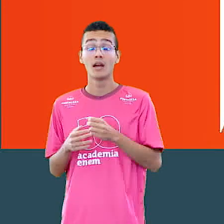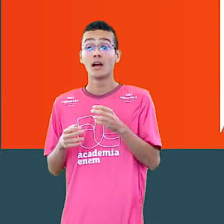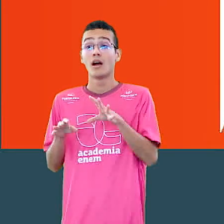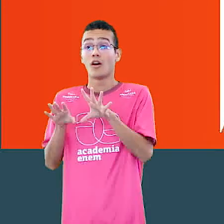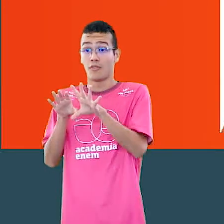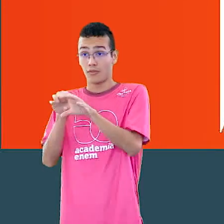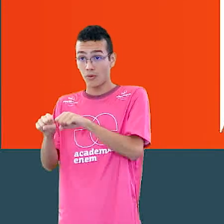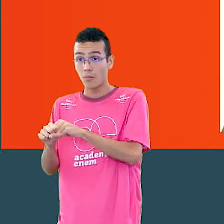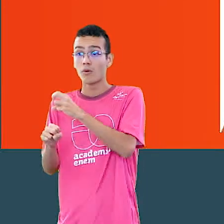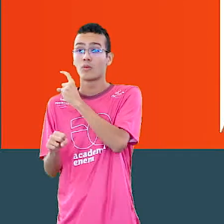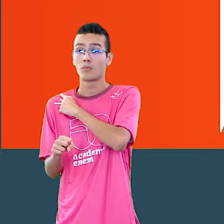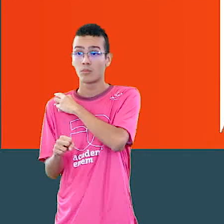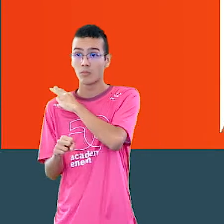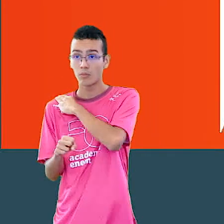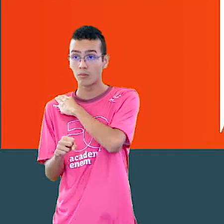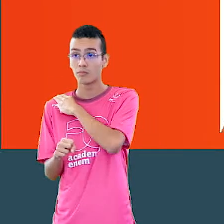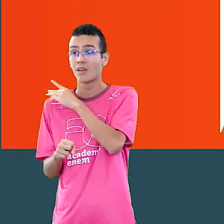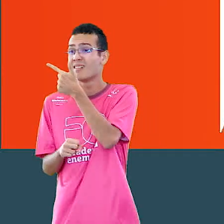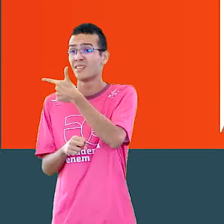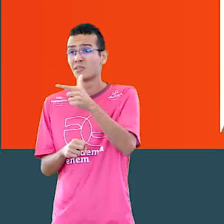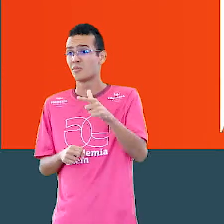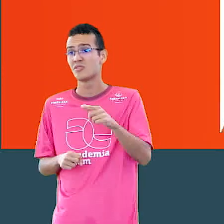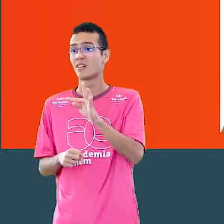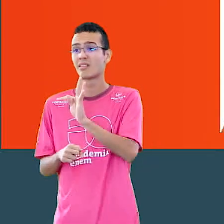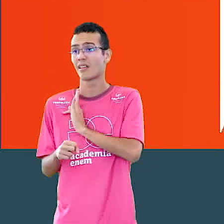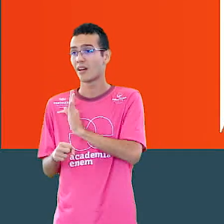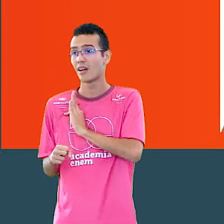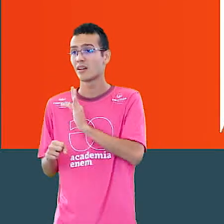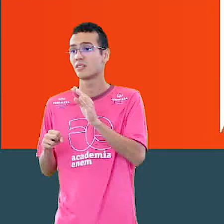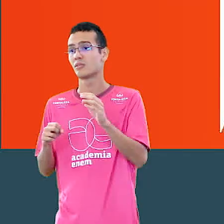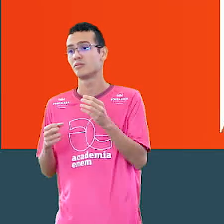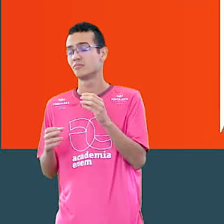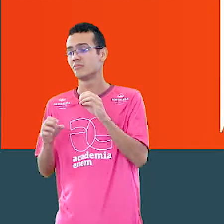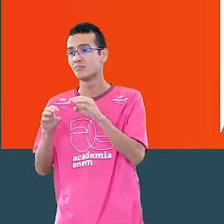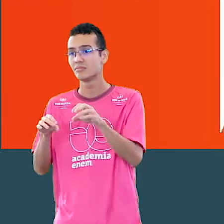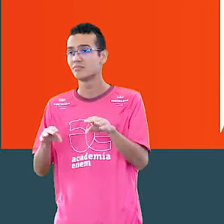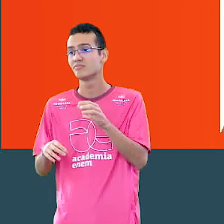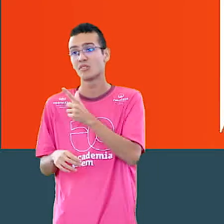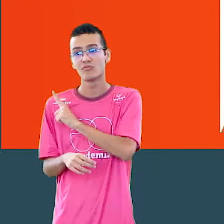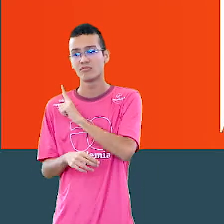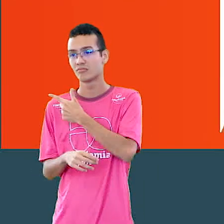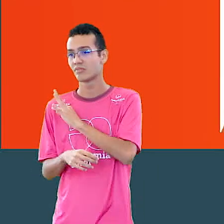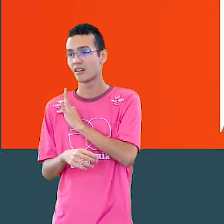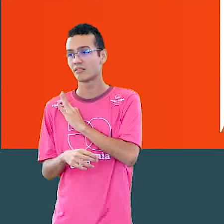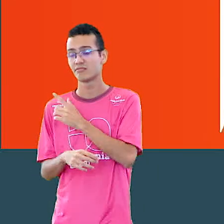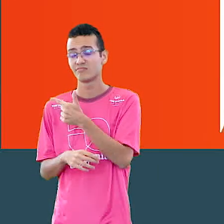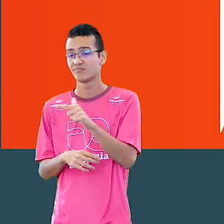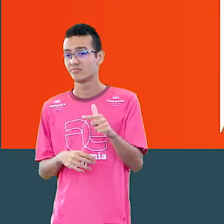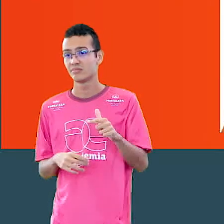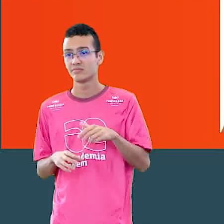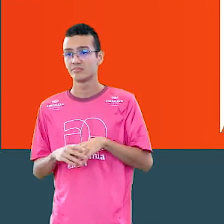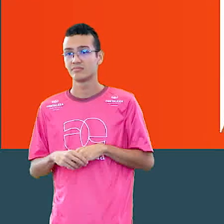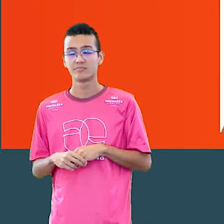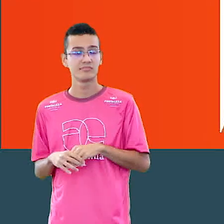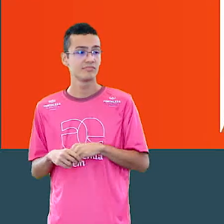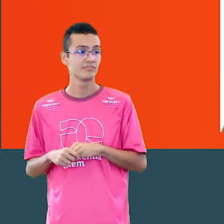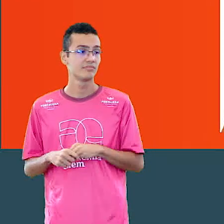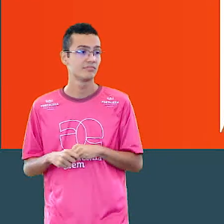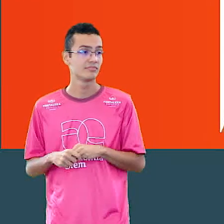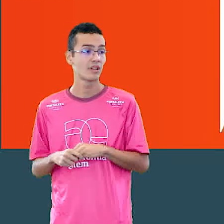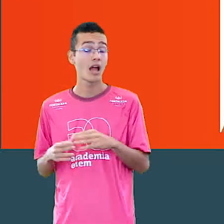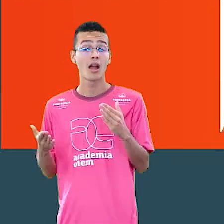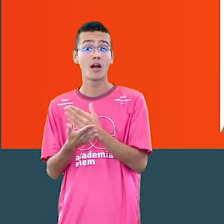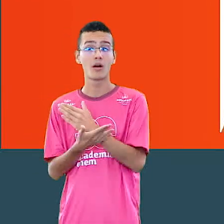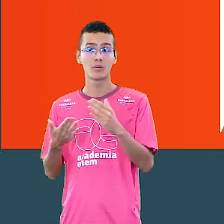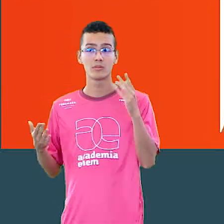hoje tem. Mas tinha, sabe o quê? Eu não sei se vocês sabem essa nomenclatura, mas acredito que alguns sabem.